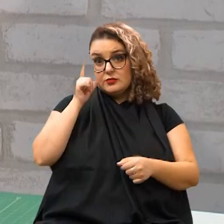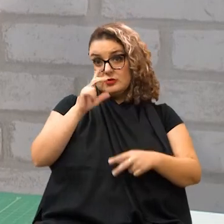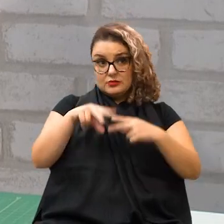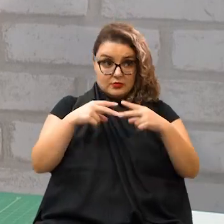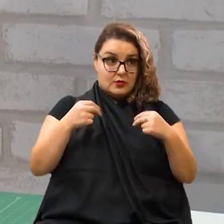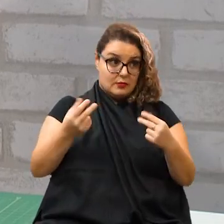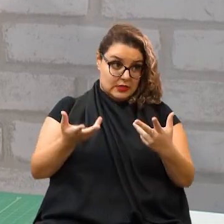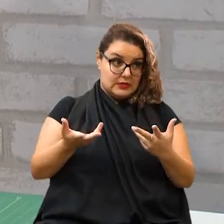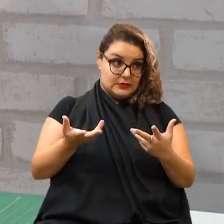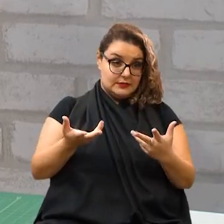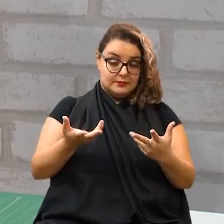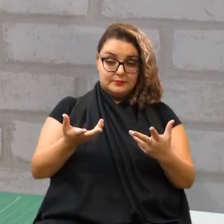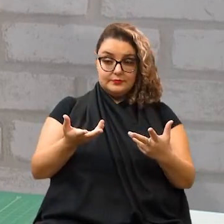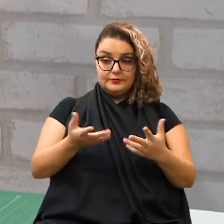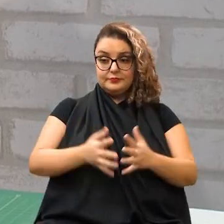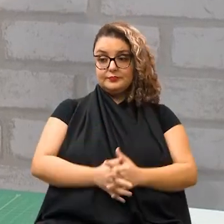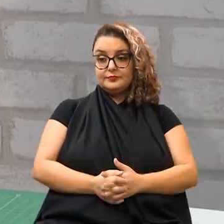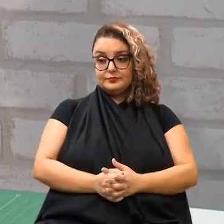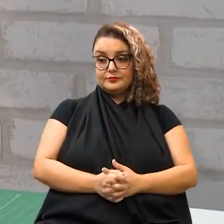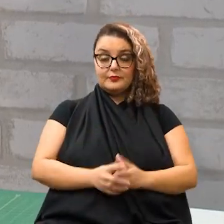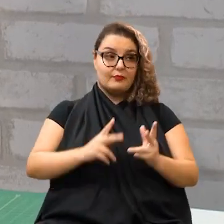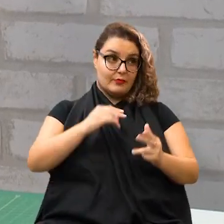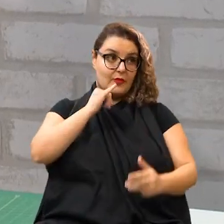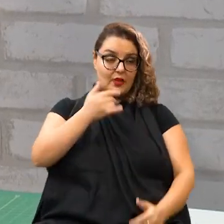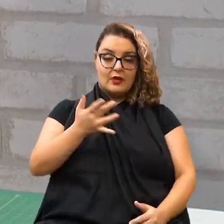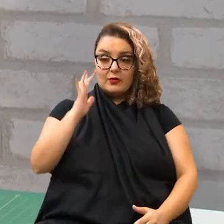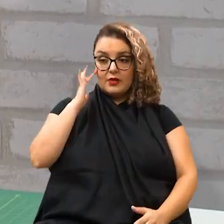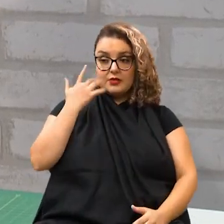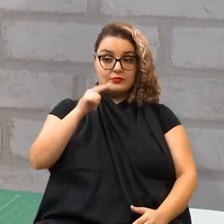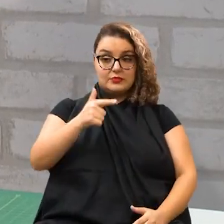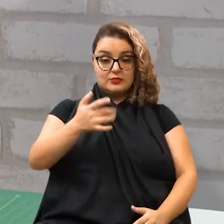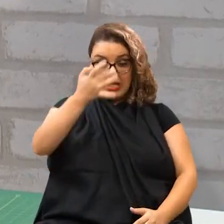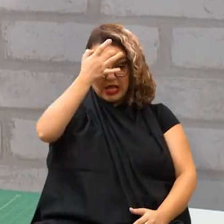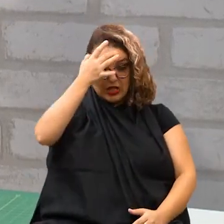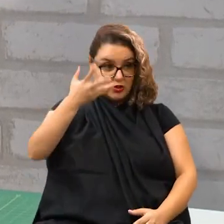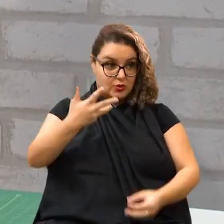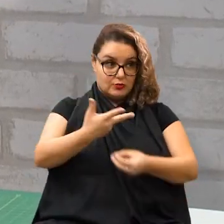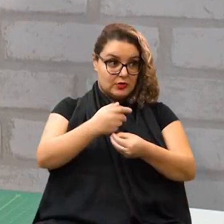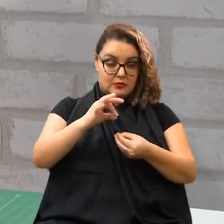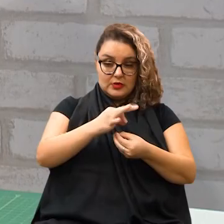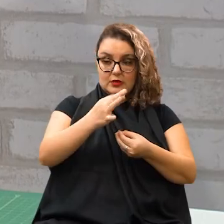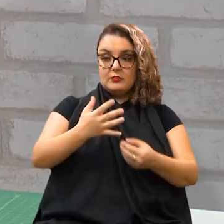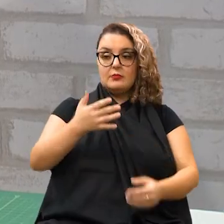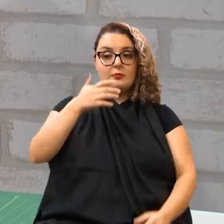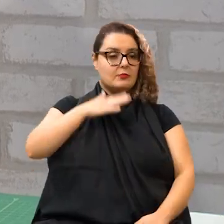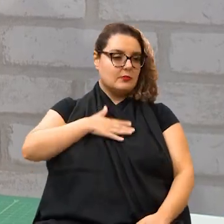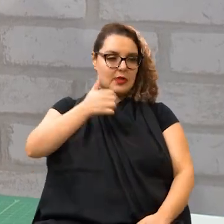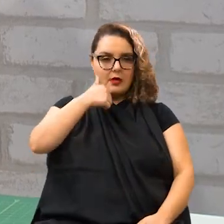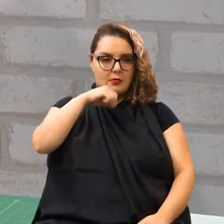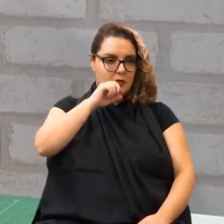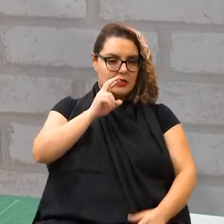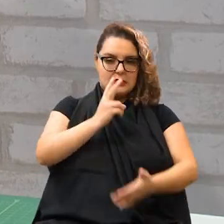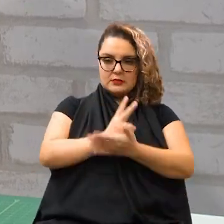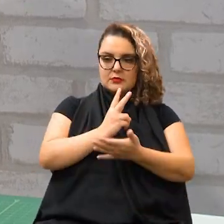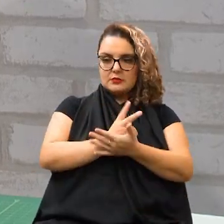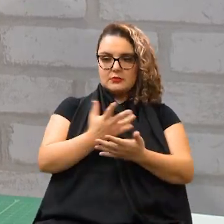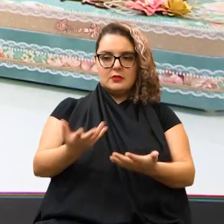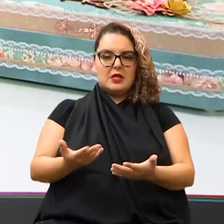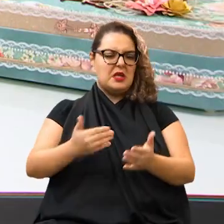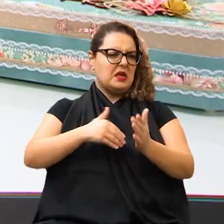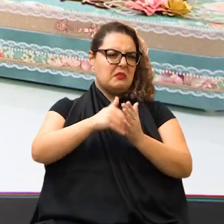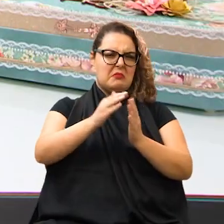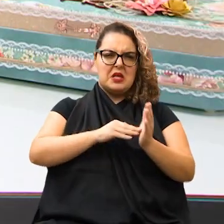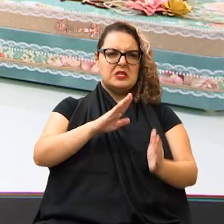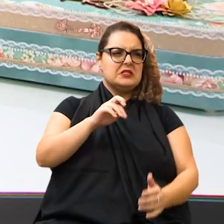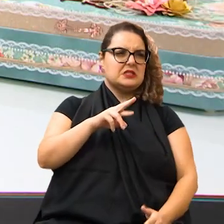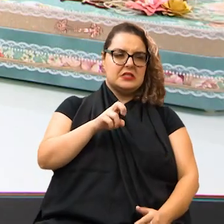lembrancinha. Eu até te adiantei antes, né? Eu achava que eu não tinha nenhum dom para artesanato, nada. Minha mãe sempre foi do artesanato, ela